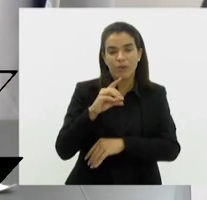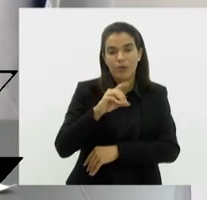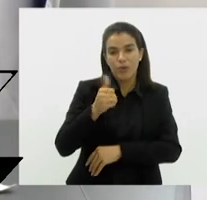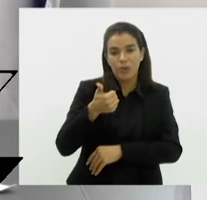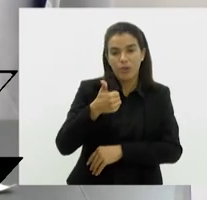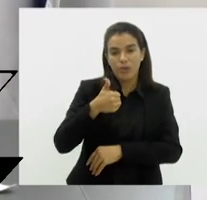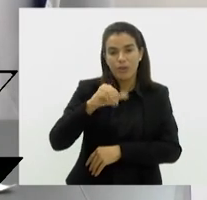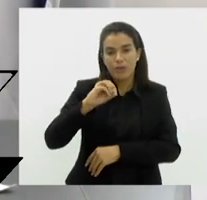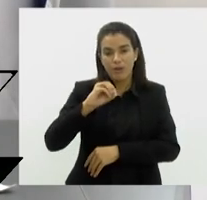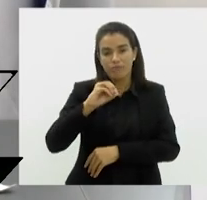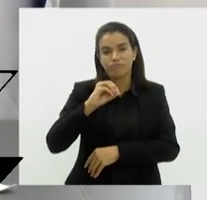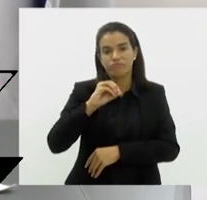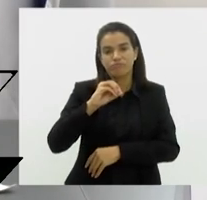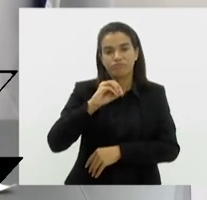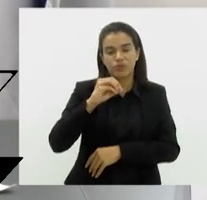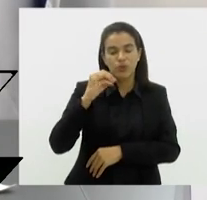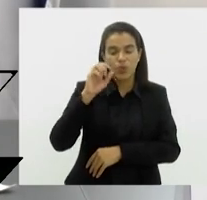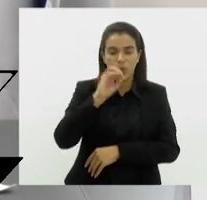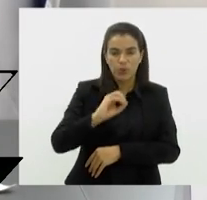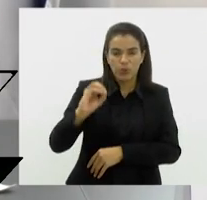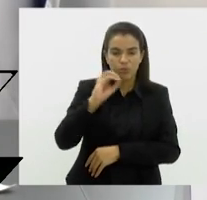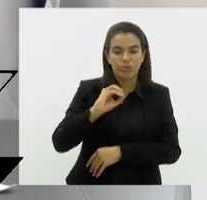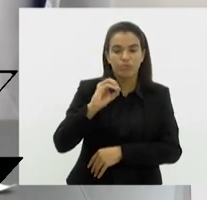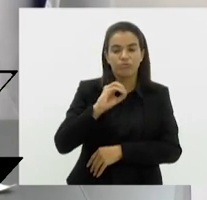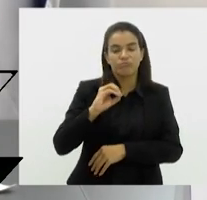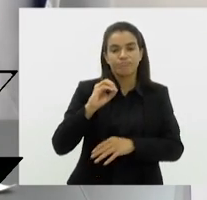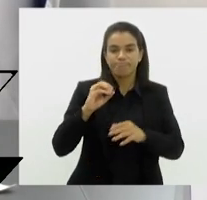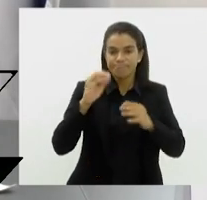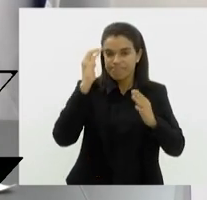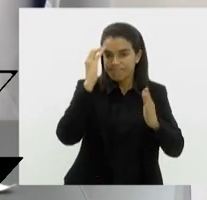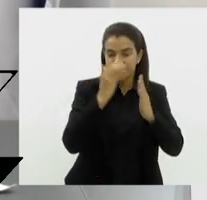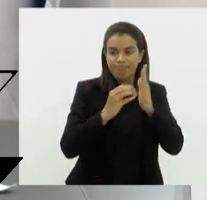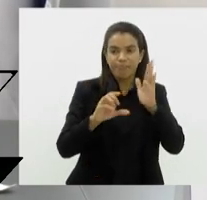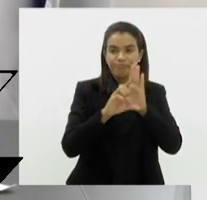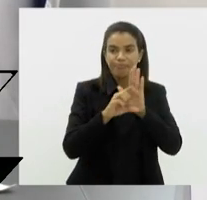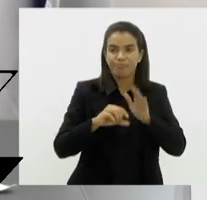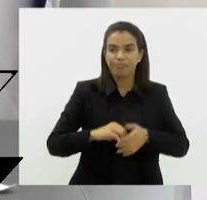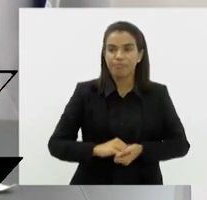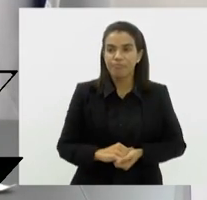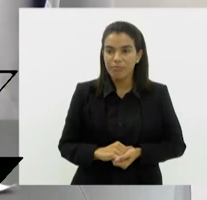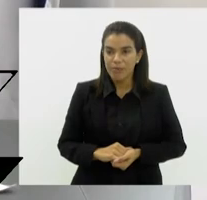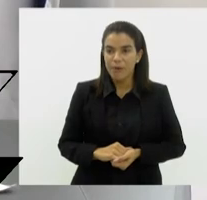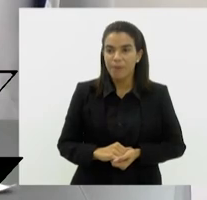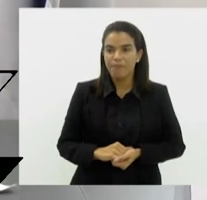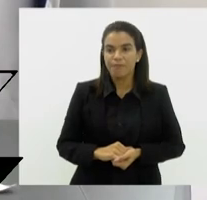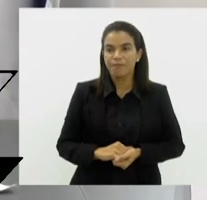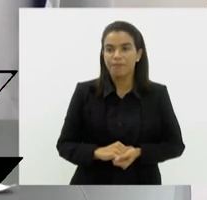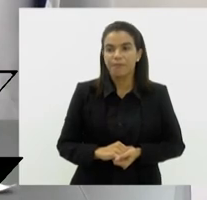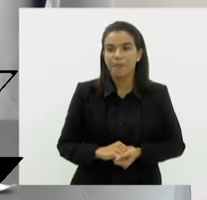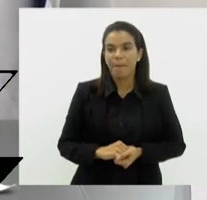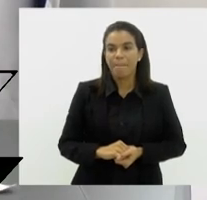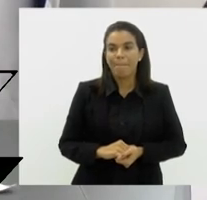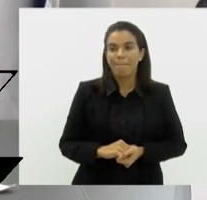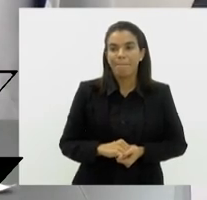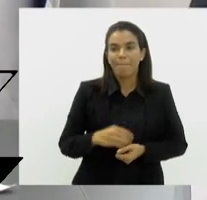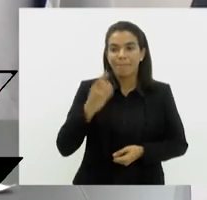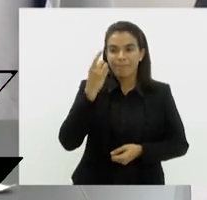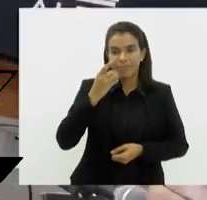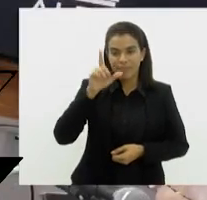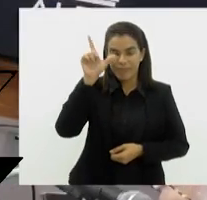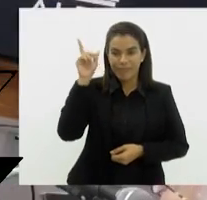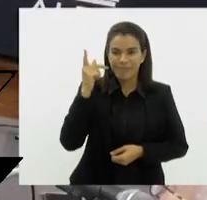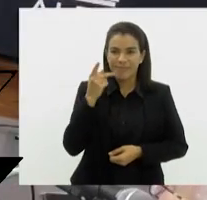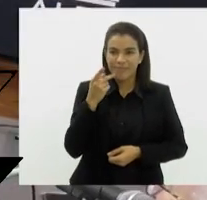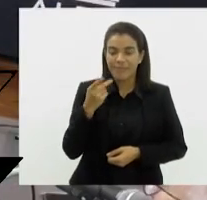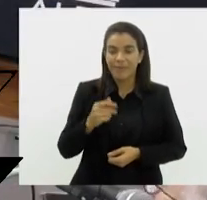outubro de cada ano. Parecer pela legalidade. Em discussão. Para discutir, deputado Luiz Paulo.